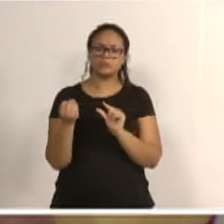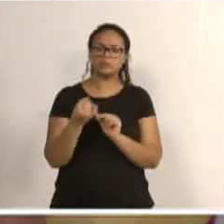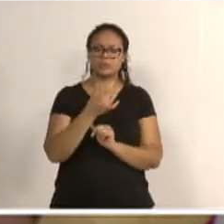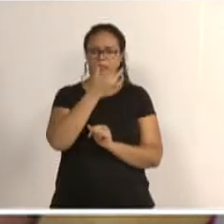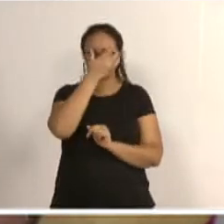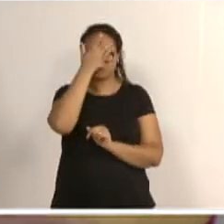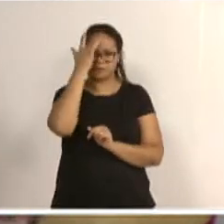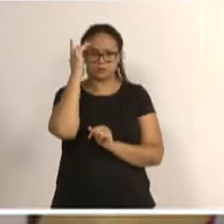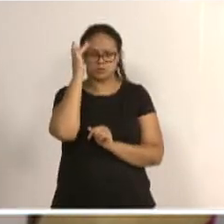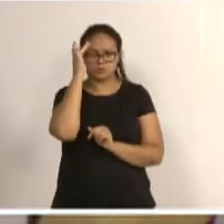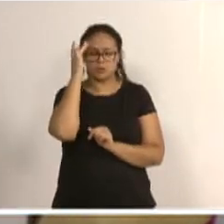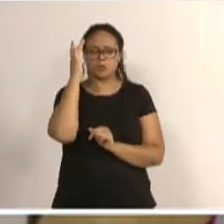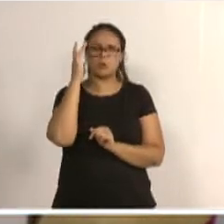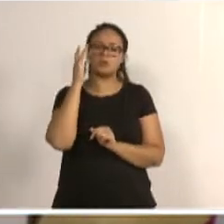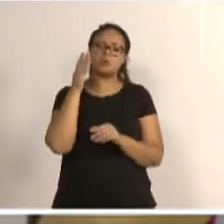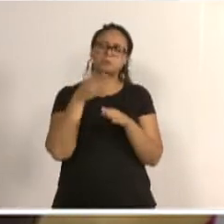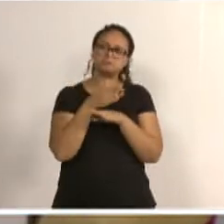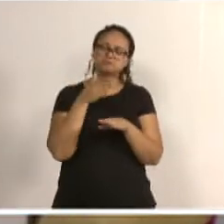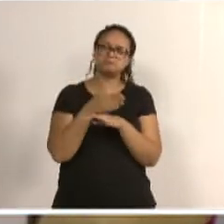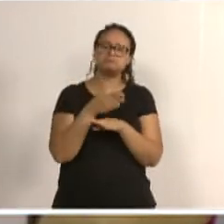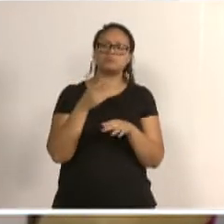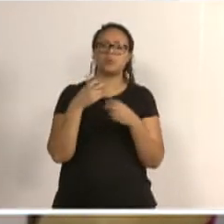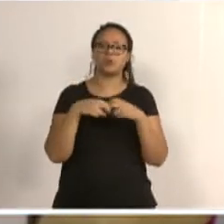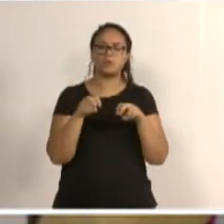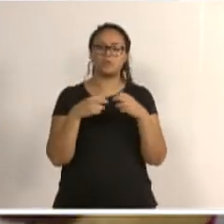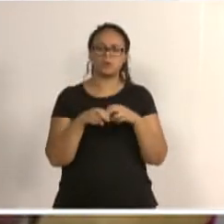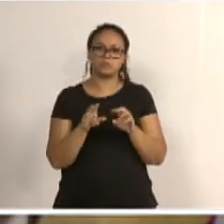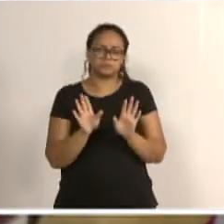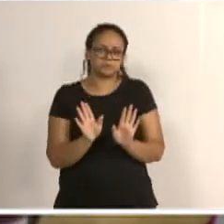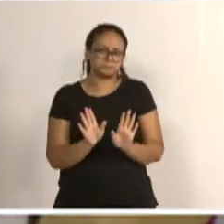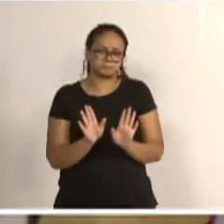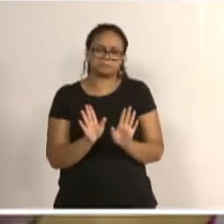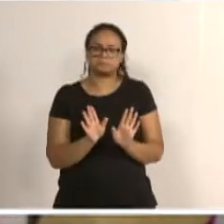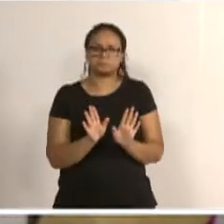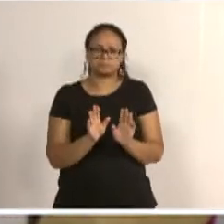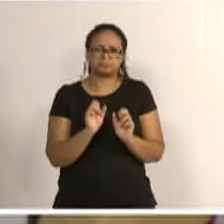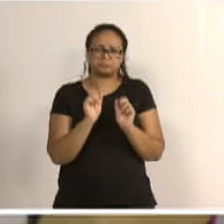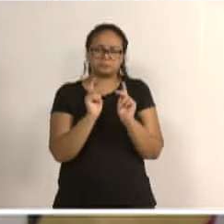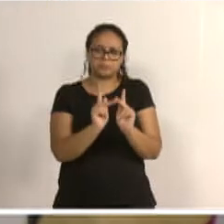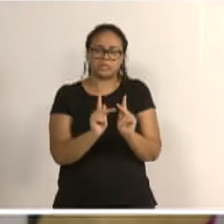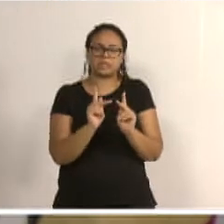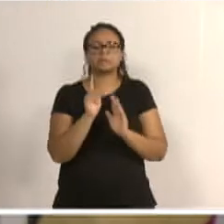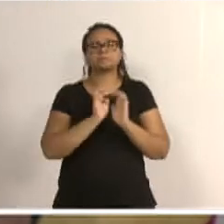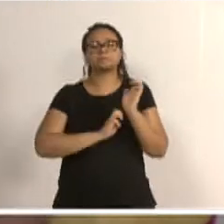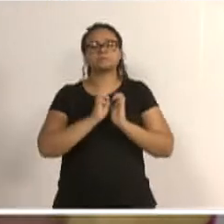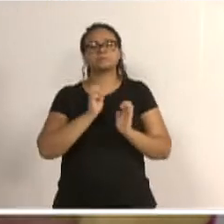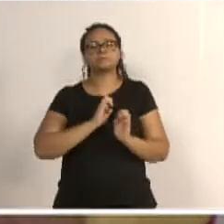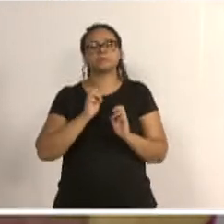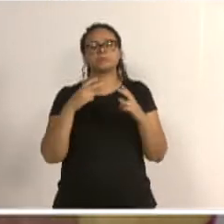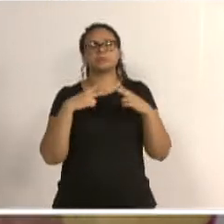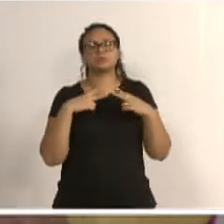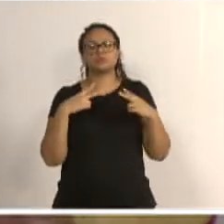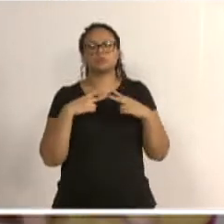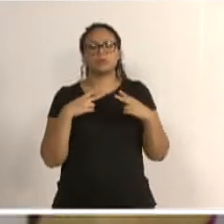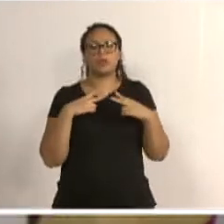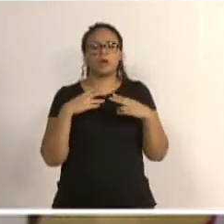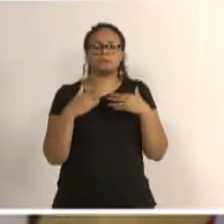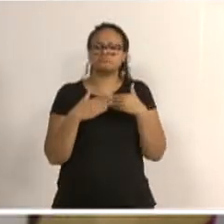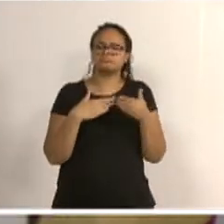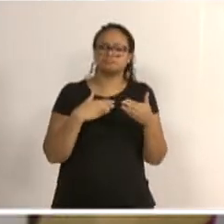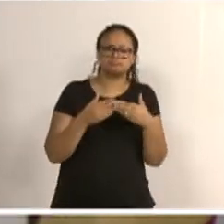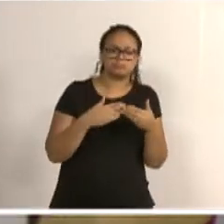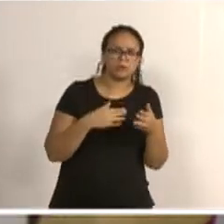coletivo. Como qualquer mercado, a empresa é privada, visa lucro, como qualquer mercado, existe